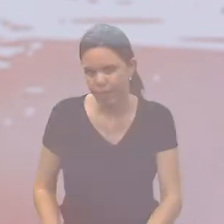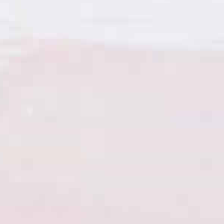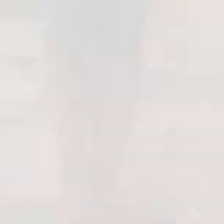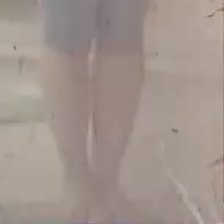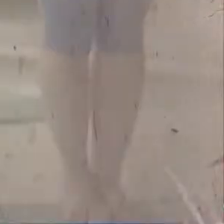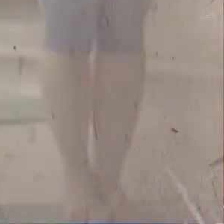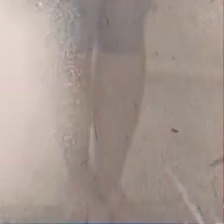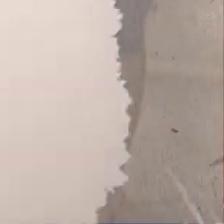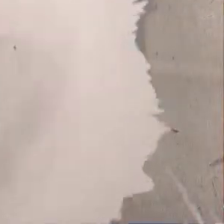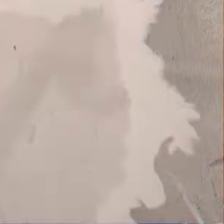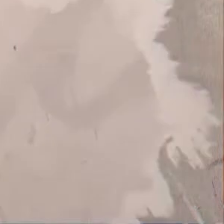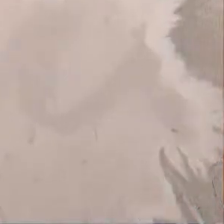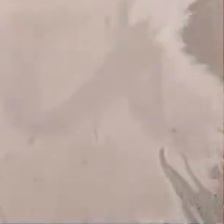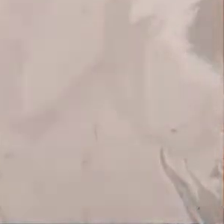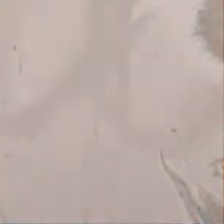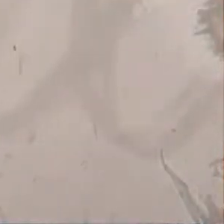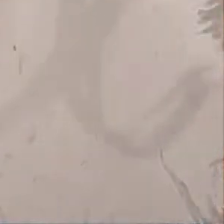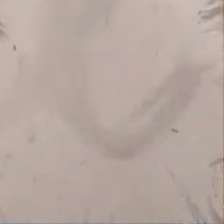daí.